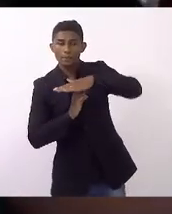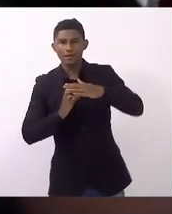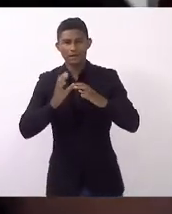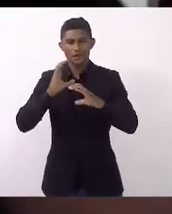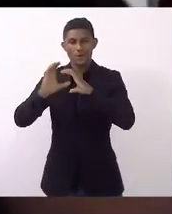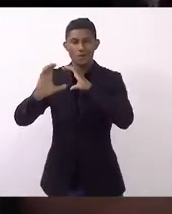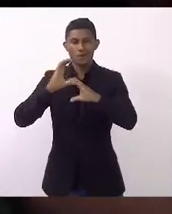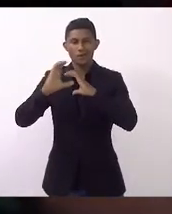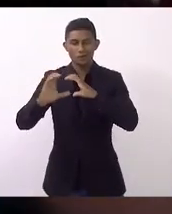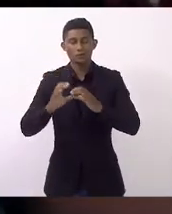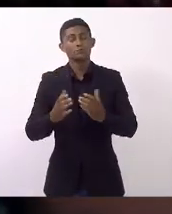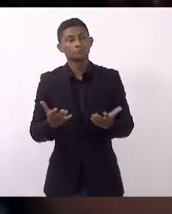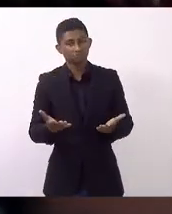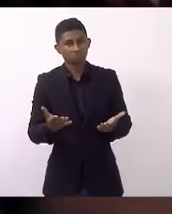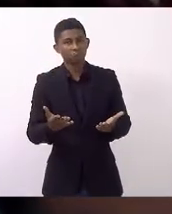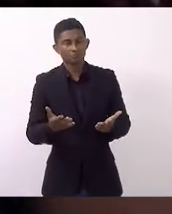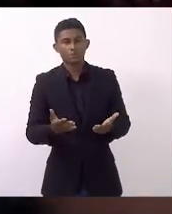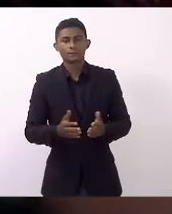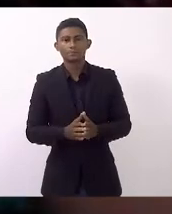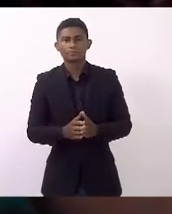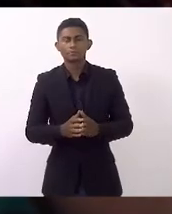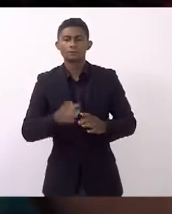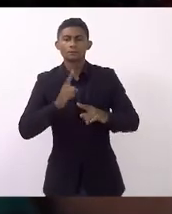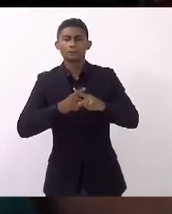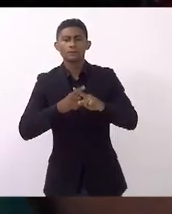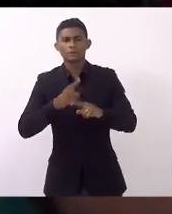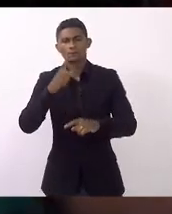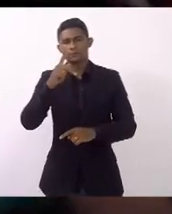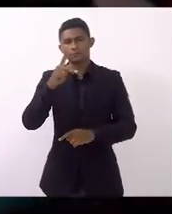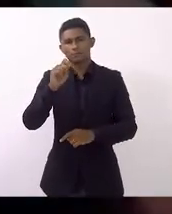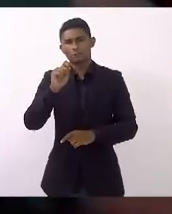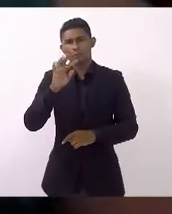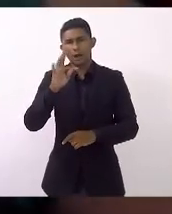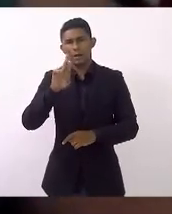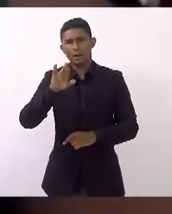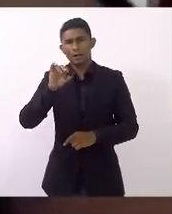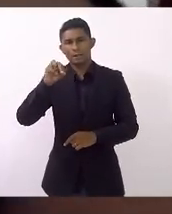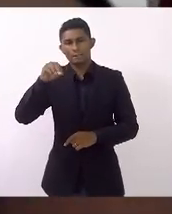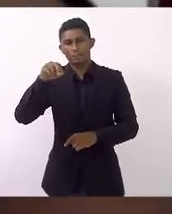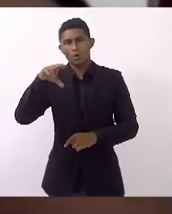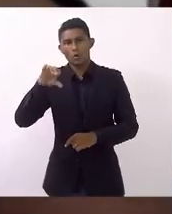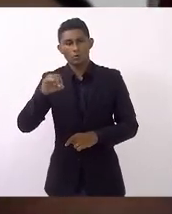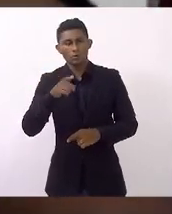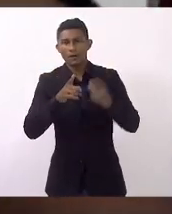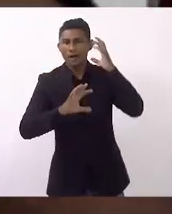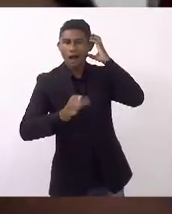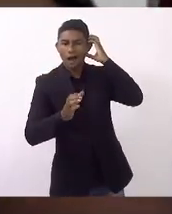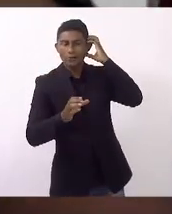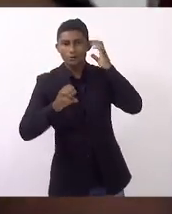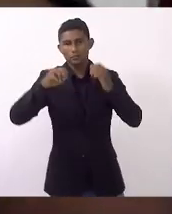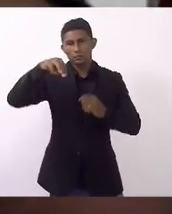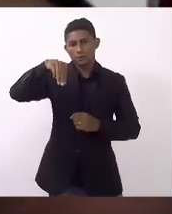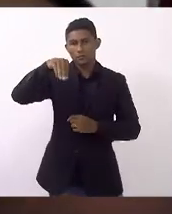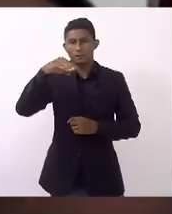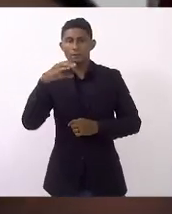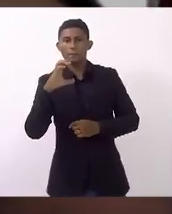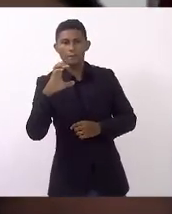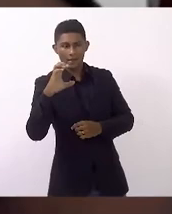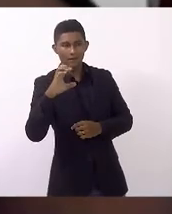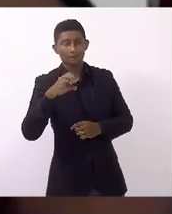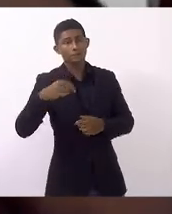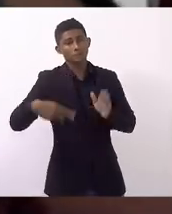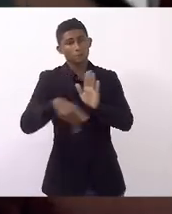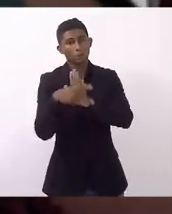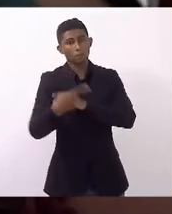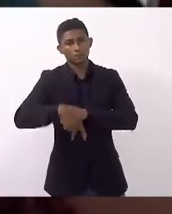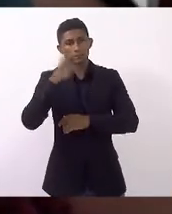do patrimônio nacional e do patrimônio estadual, que é a nossa Rádio MEC, a nossa Rádio Nacional.